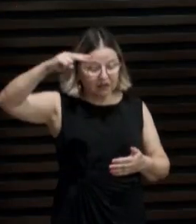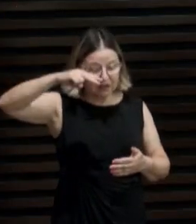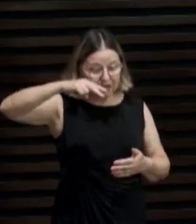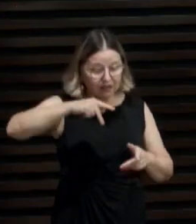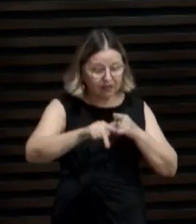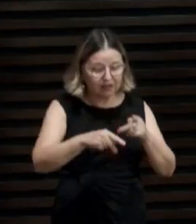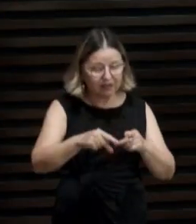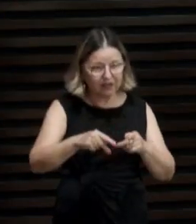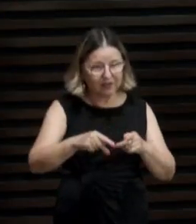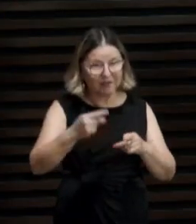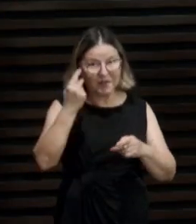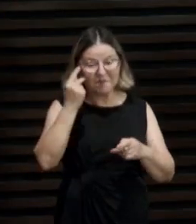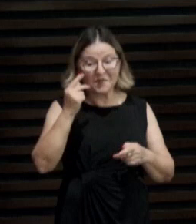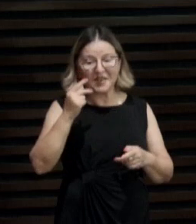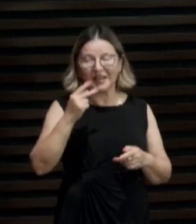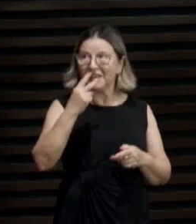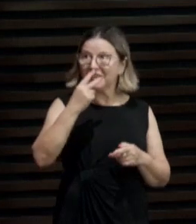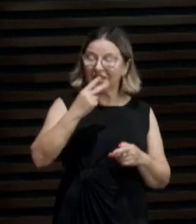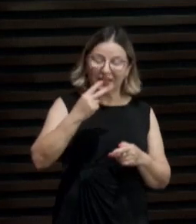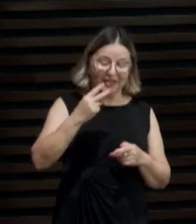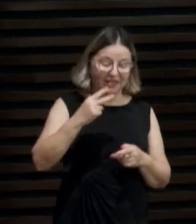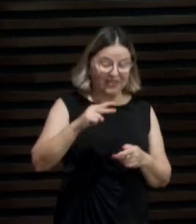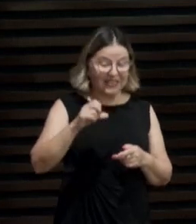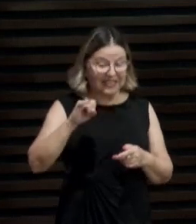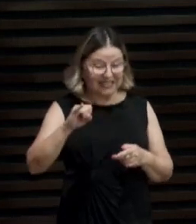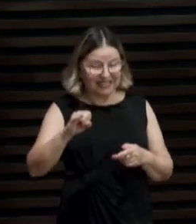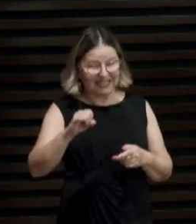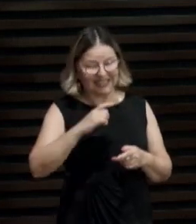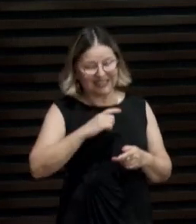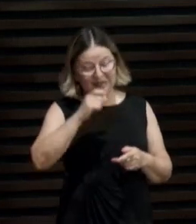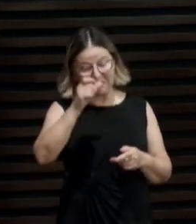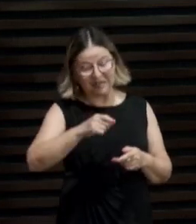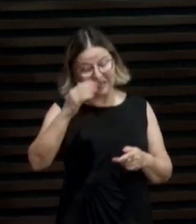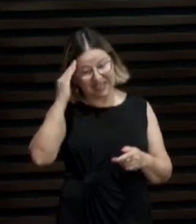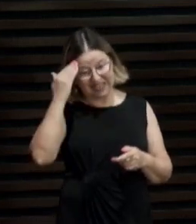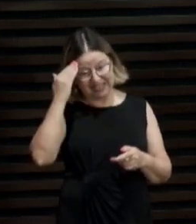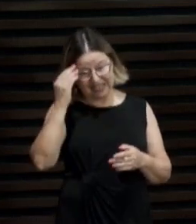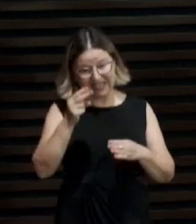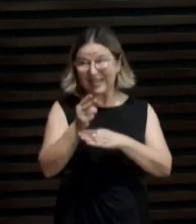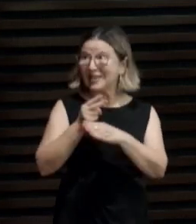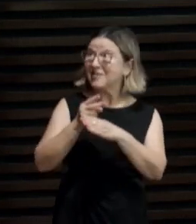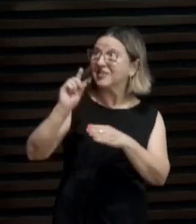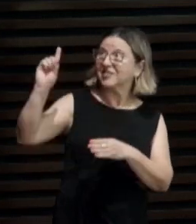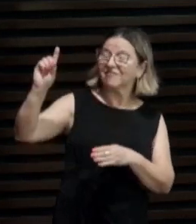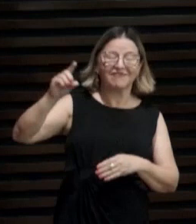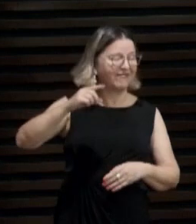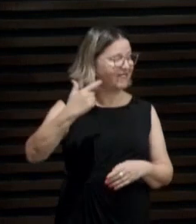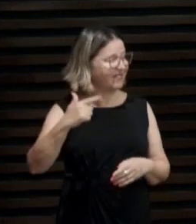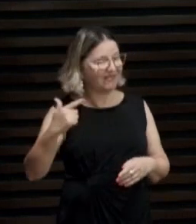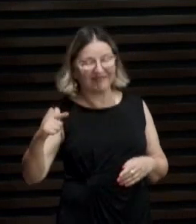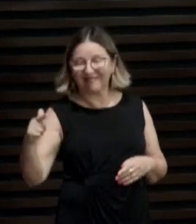entenda, se há quem busque a Deus. Não há quem entenda, não há quem busque a